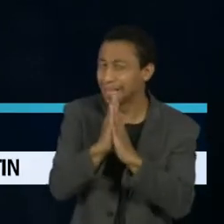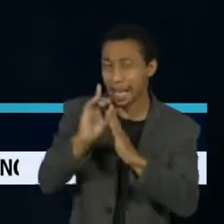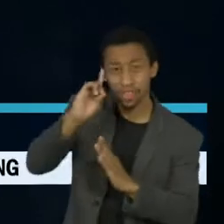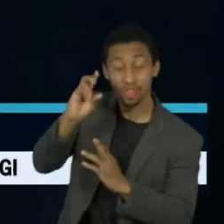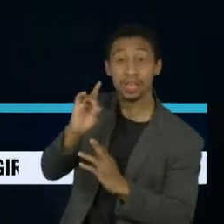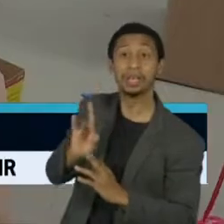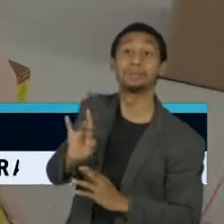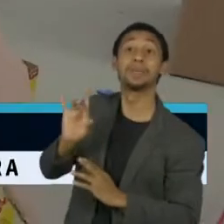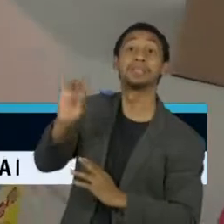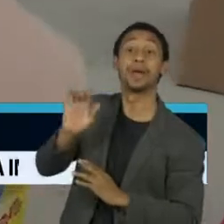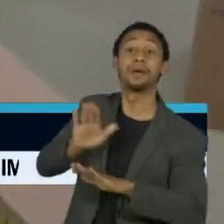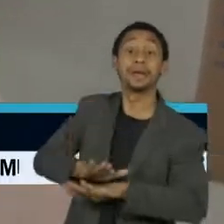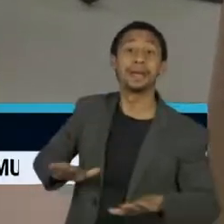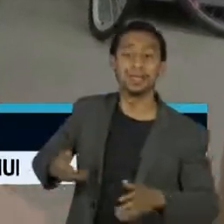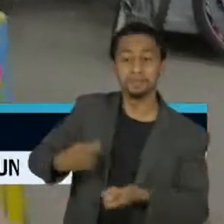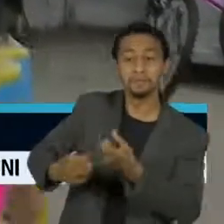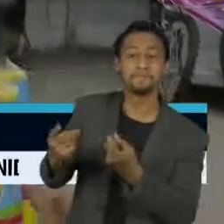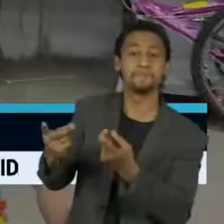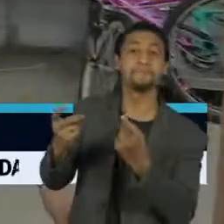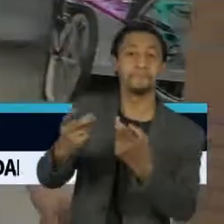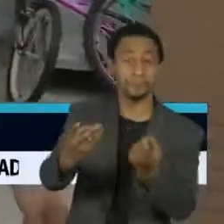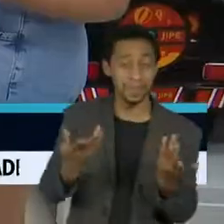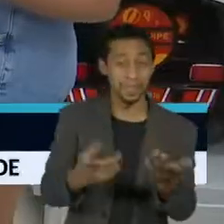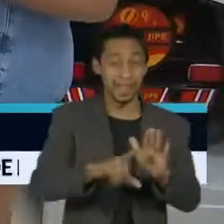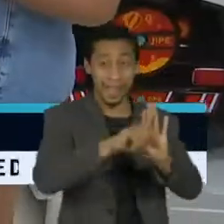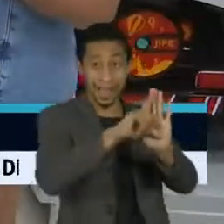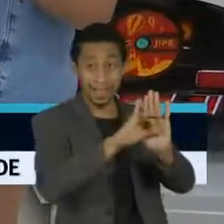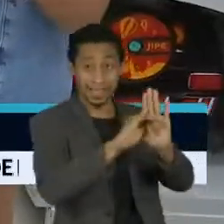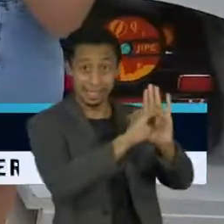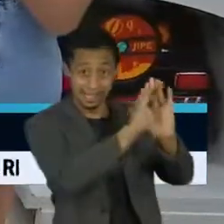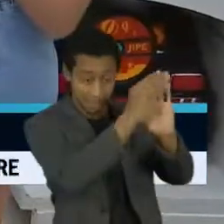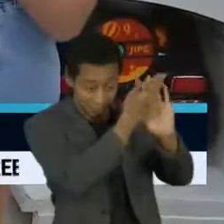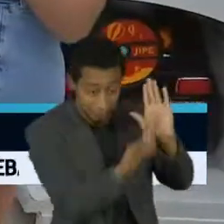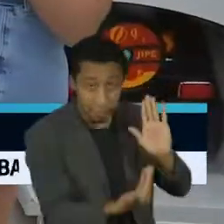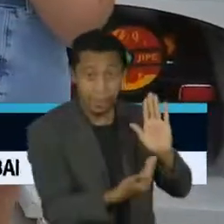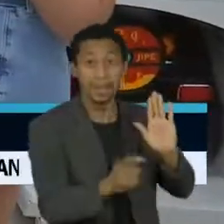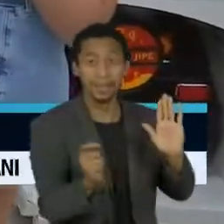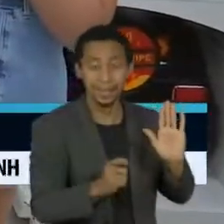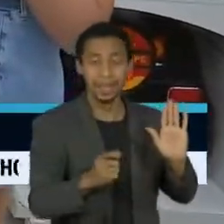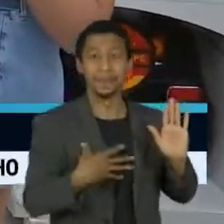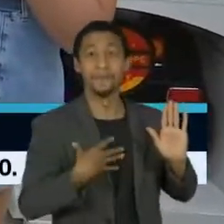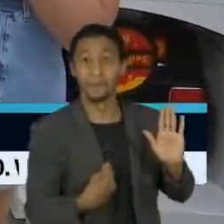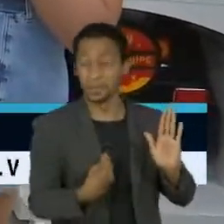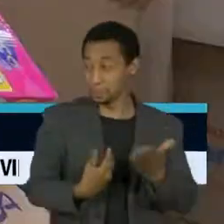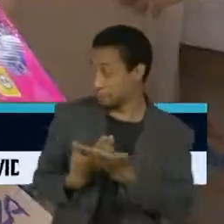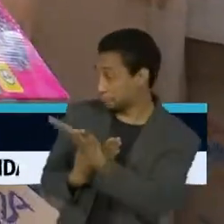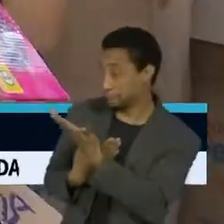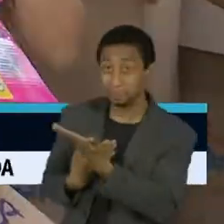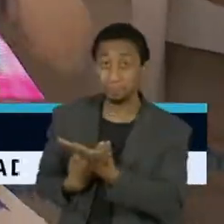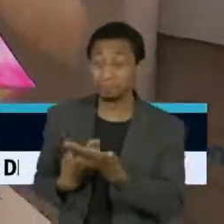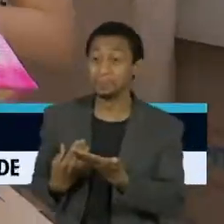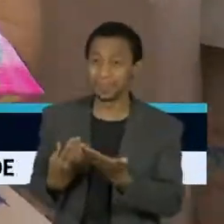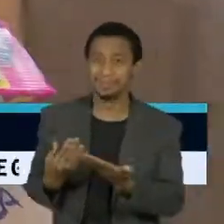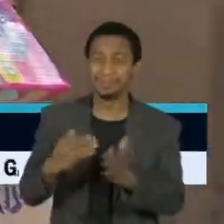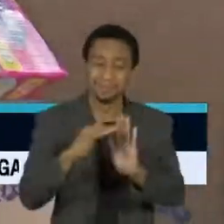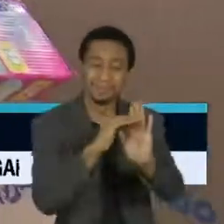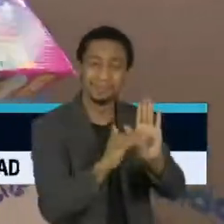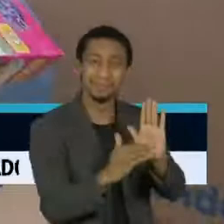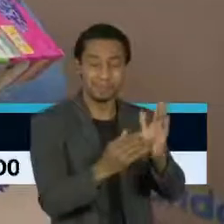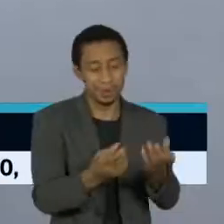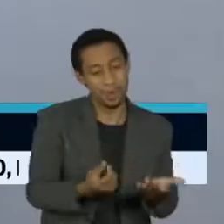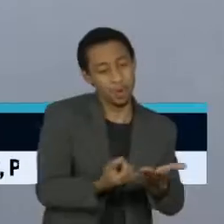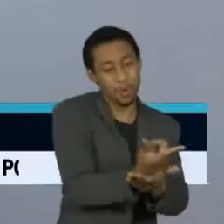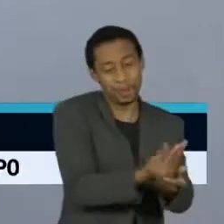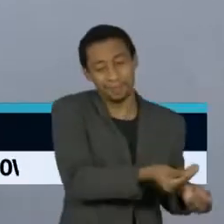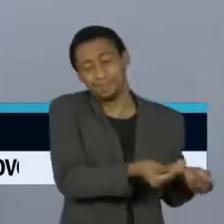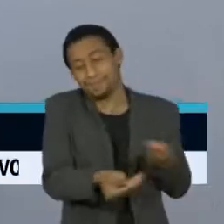em movimento. A lista de presentes já tem 2 para o filho e mais 2 para a filha. Tudo para não deixar o dia passar em branco.